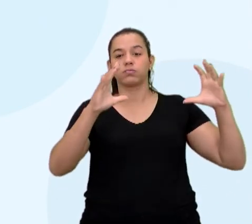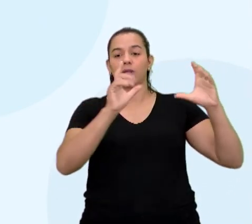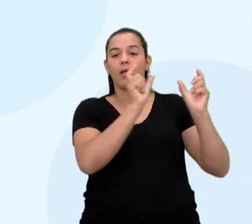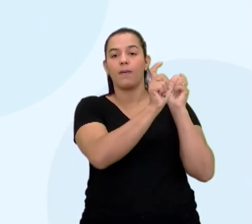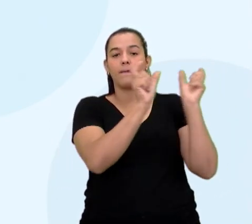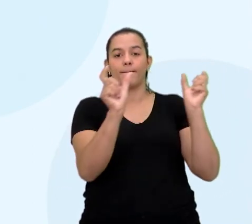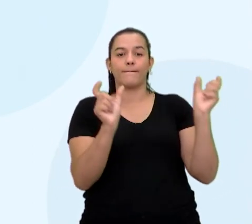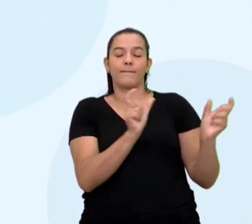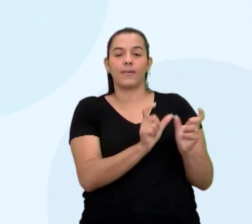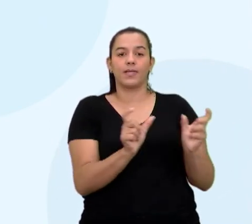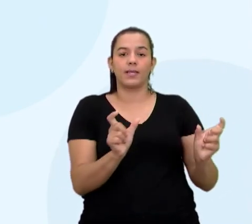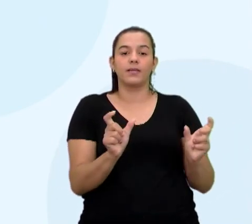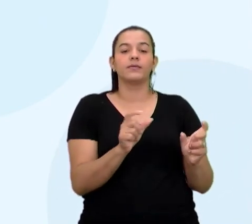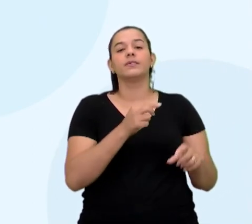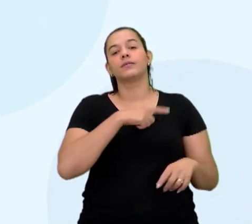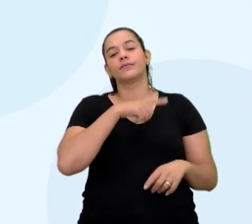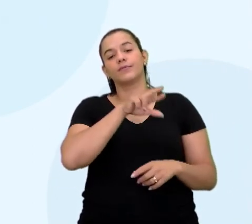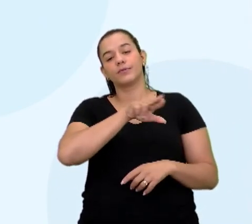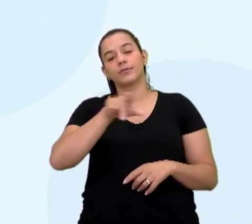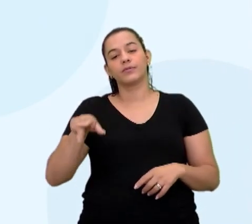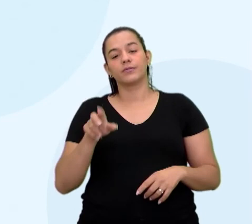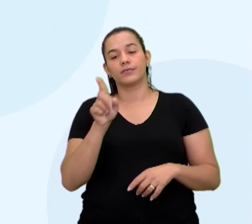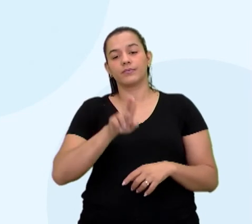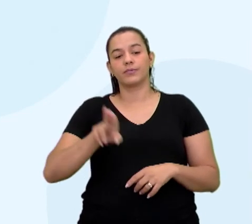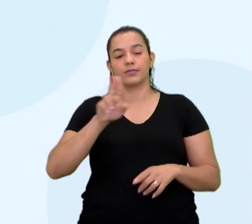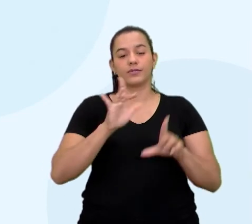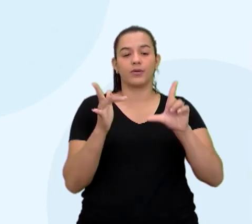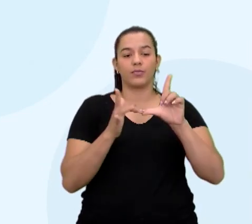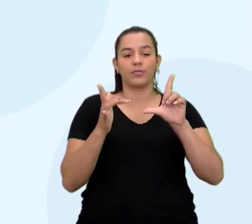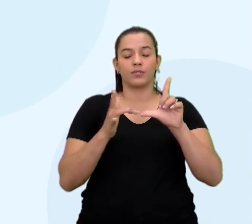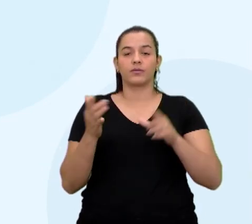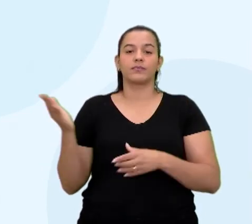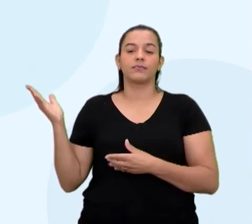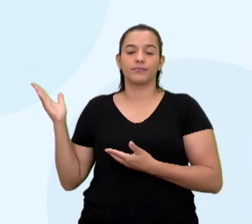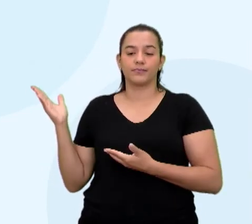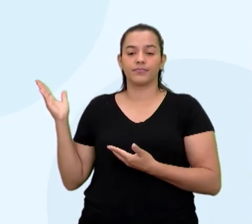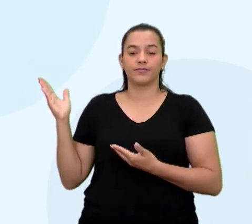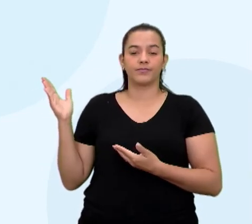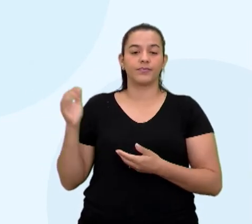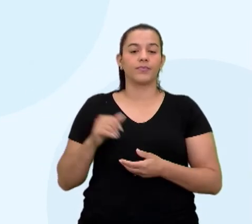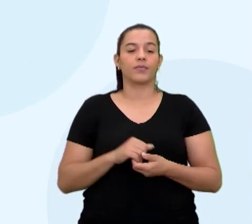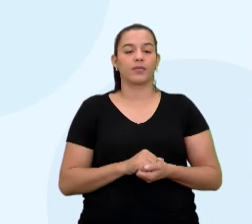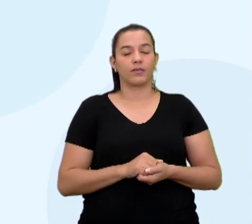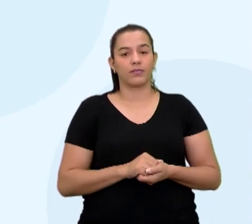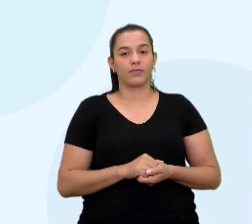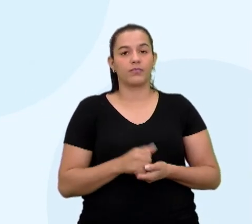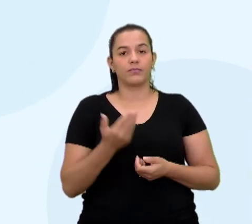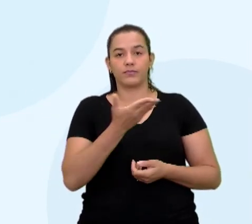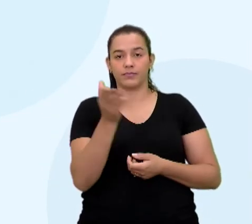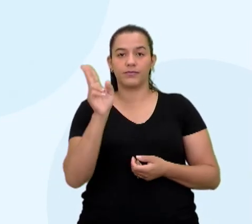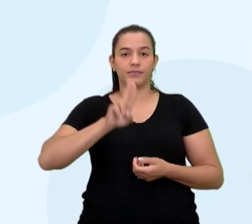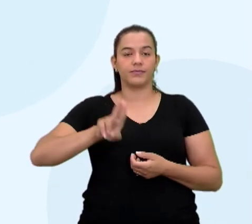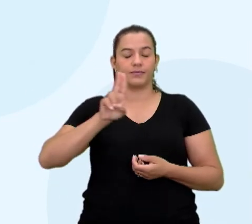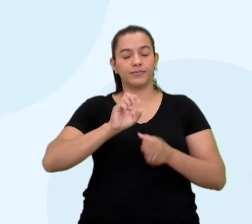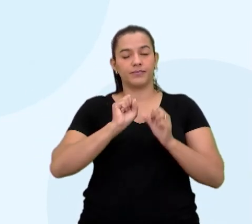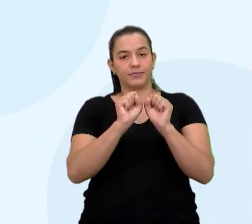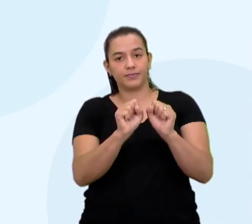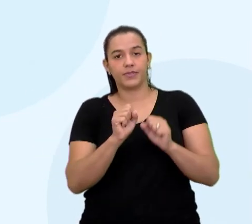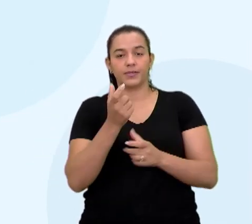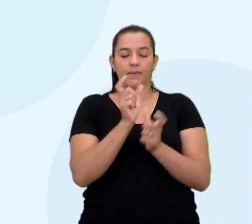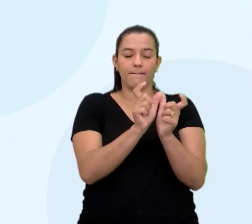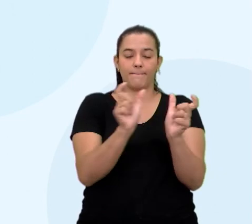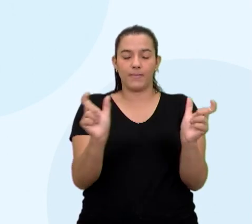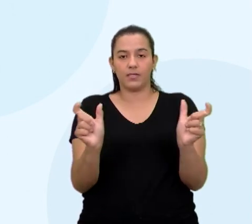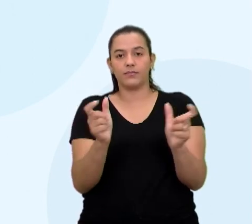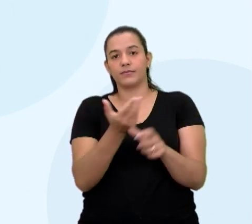né? E aí nessa construção da nuvem vocês podem até usar esse link que está que está aí abaixo, né? E aí vocês podem estar usando aí palavras